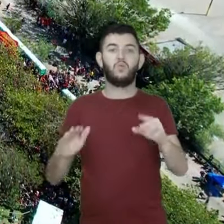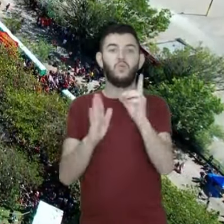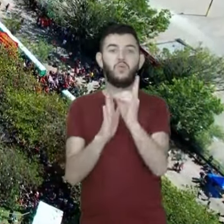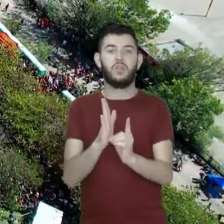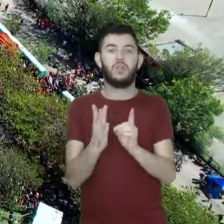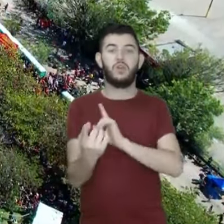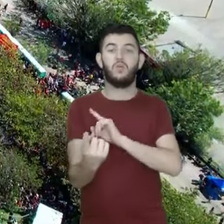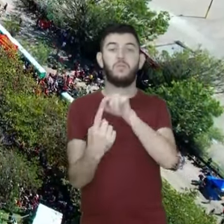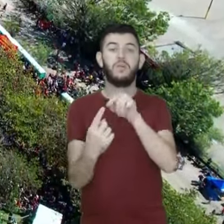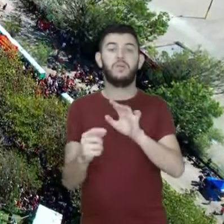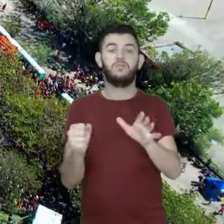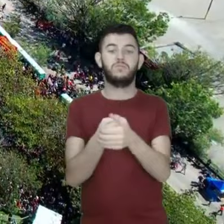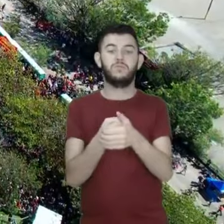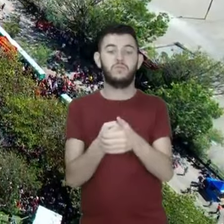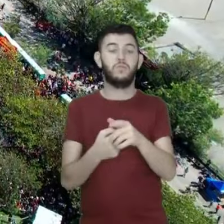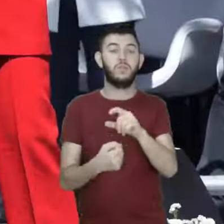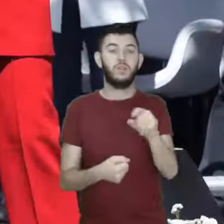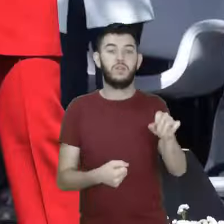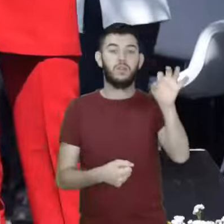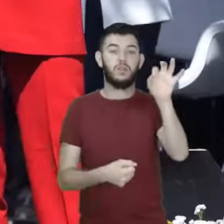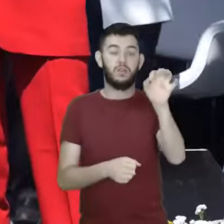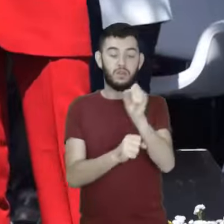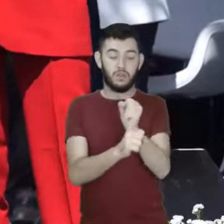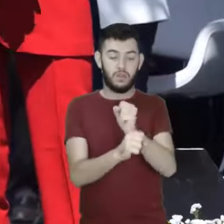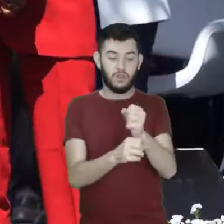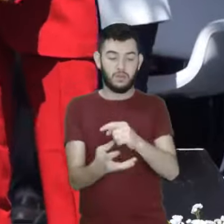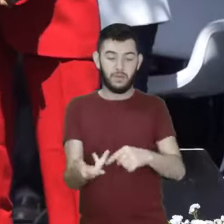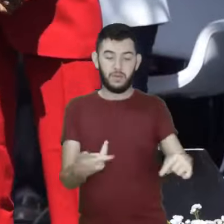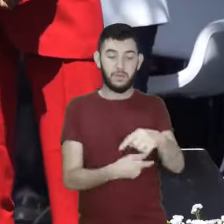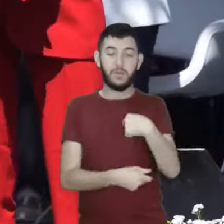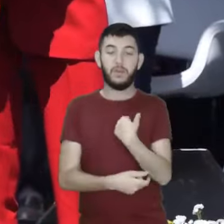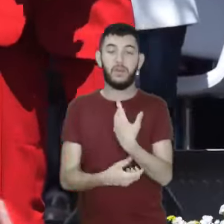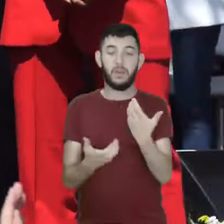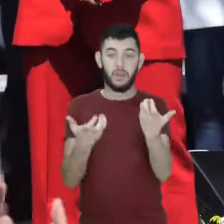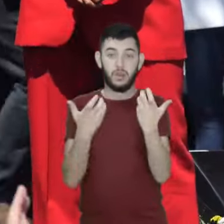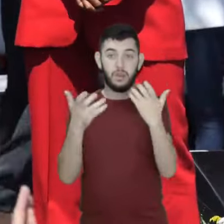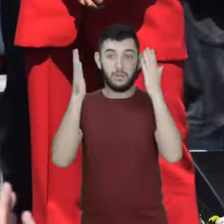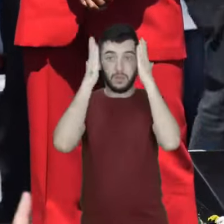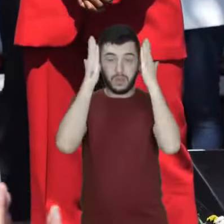Nós queremos saber o que que ele está escondendo.